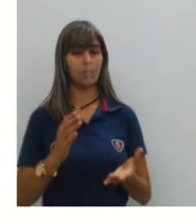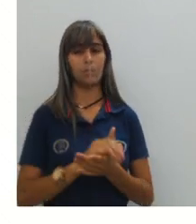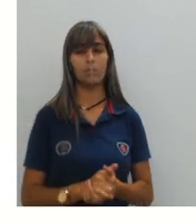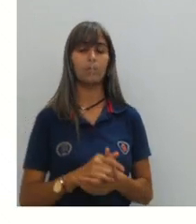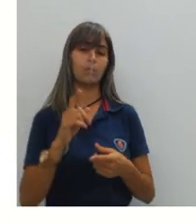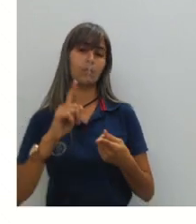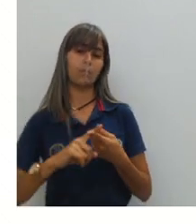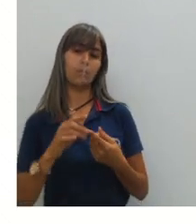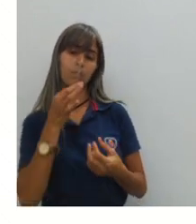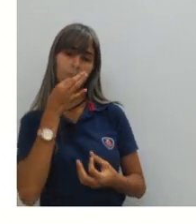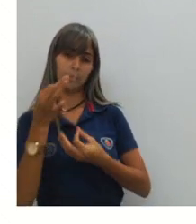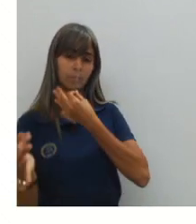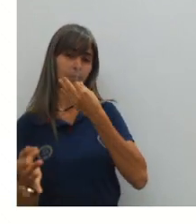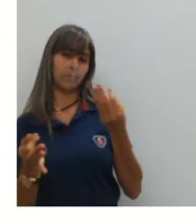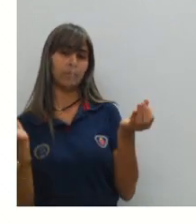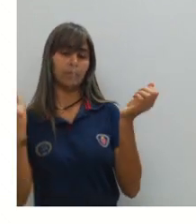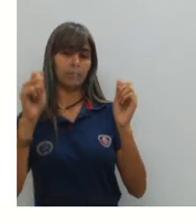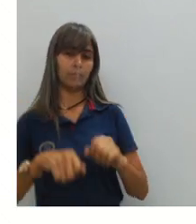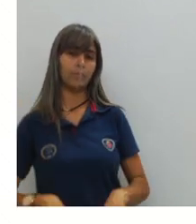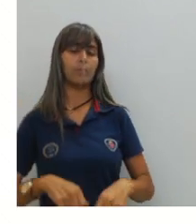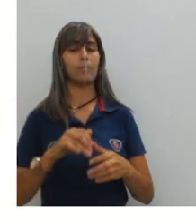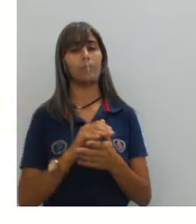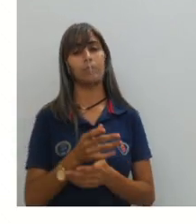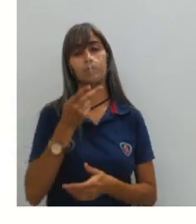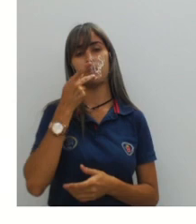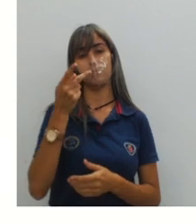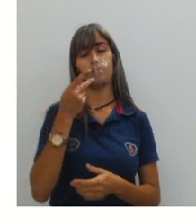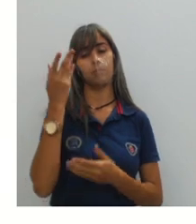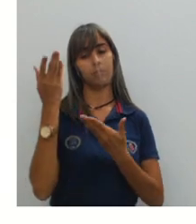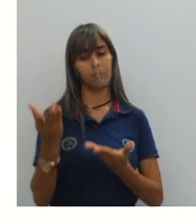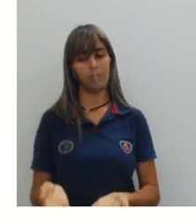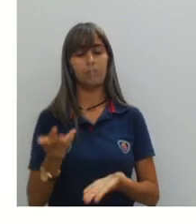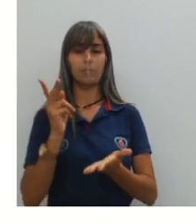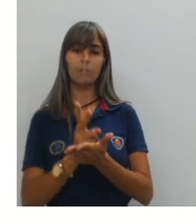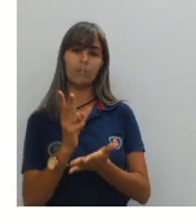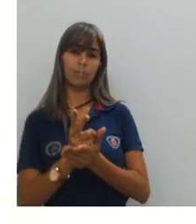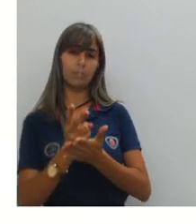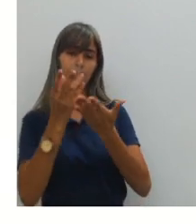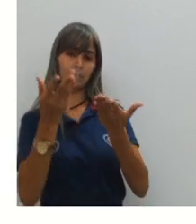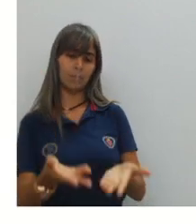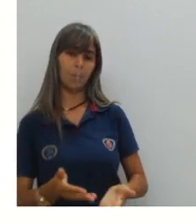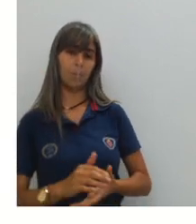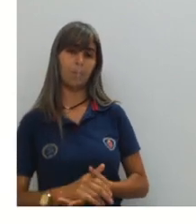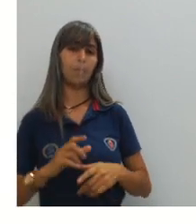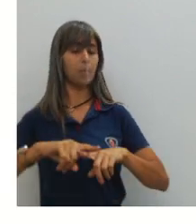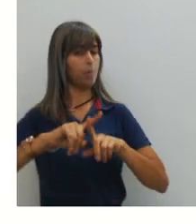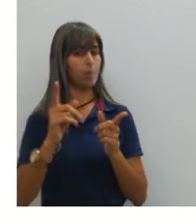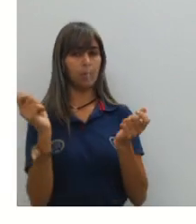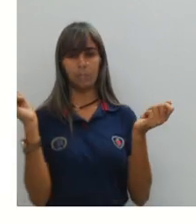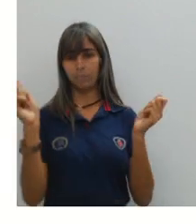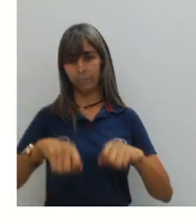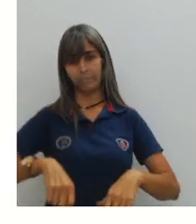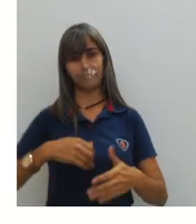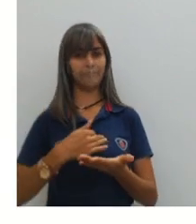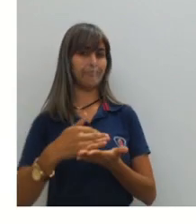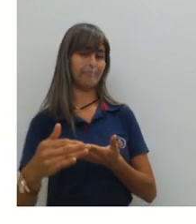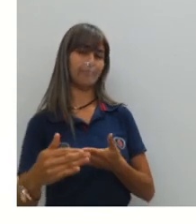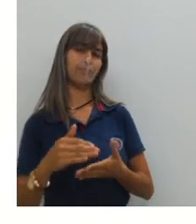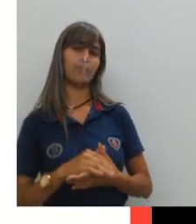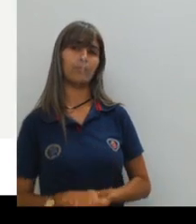senso crítico faz a gente olhar para o senso comum e dizer assim, olha, isso sempre foi assim, mas não precisa continuar sendo,